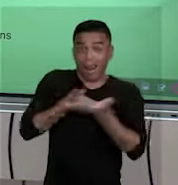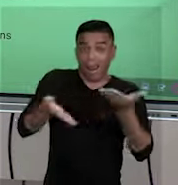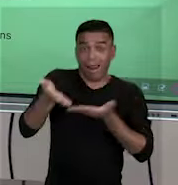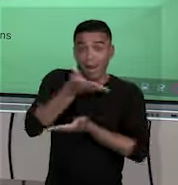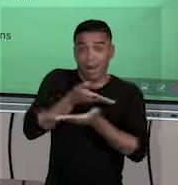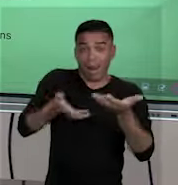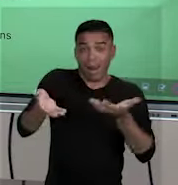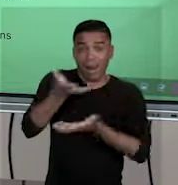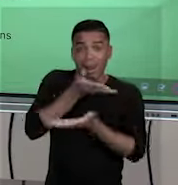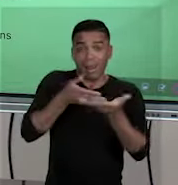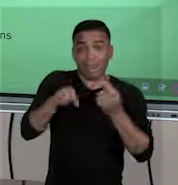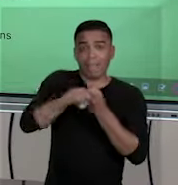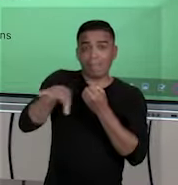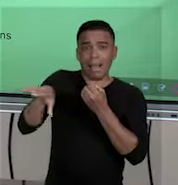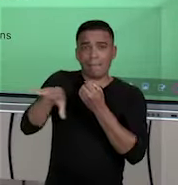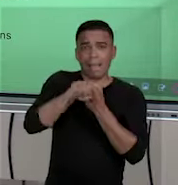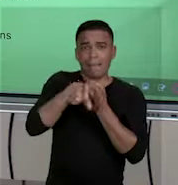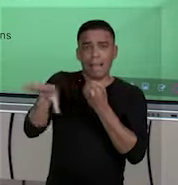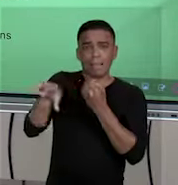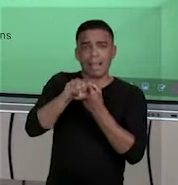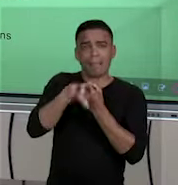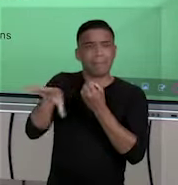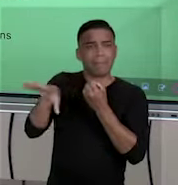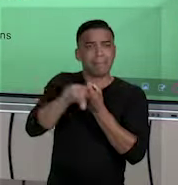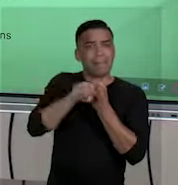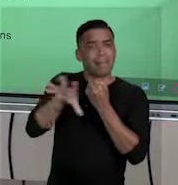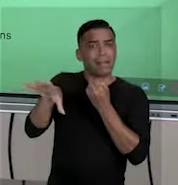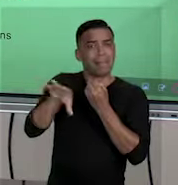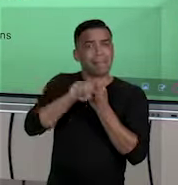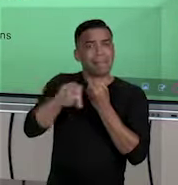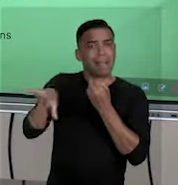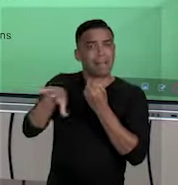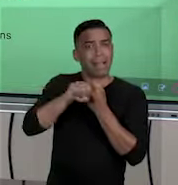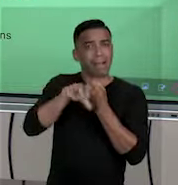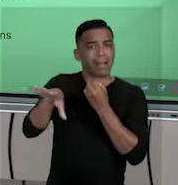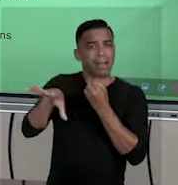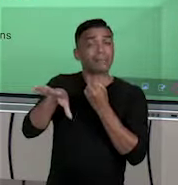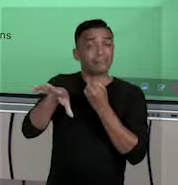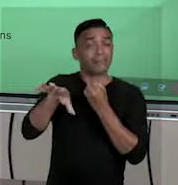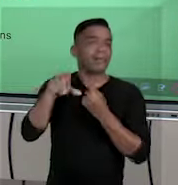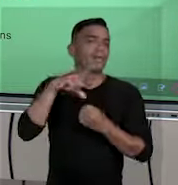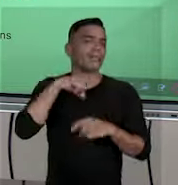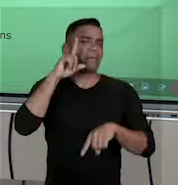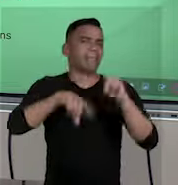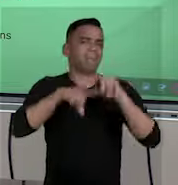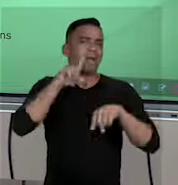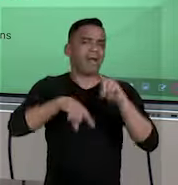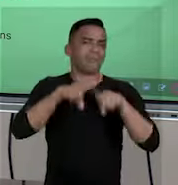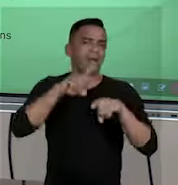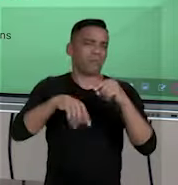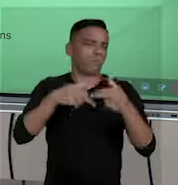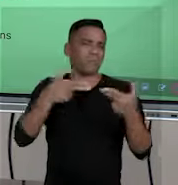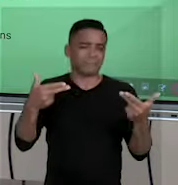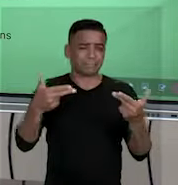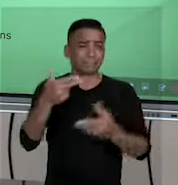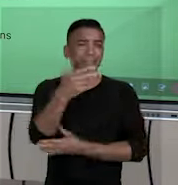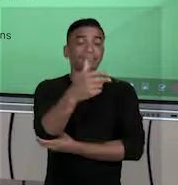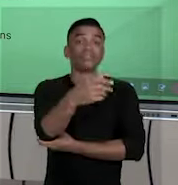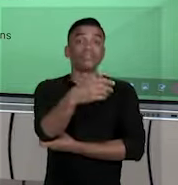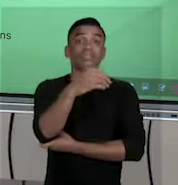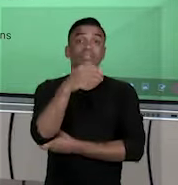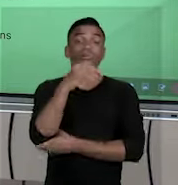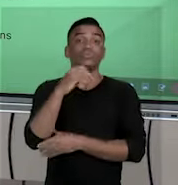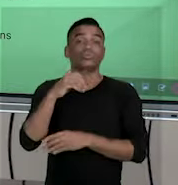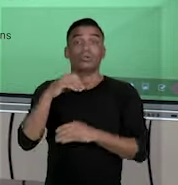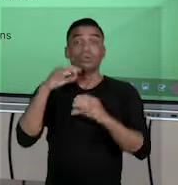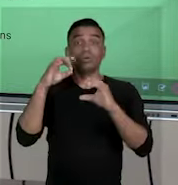átomo. Lembrando que existem materiais na qual a força do núcleo, onde